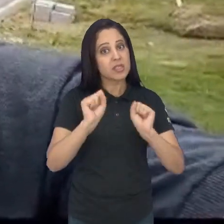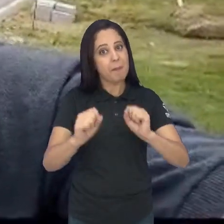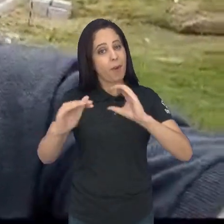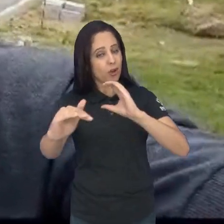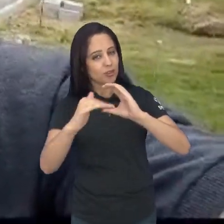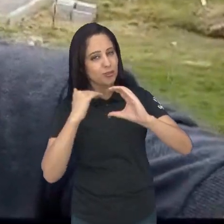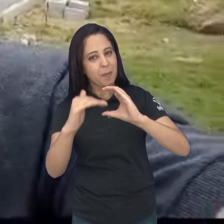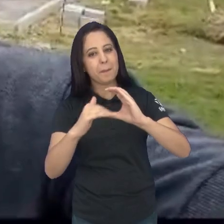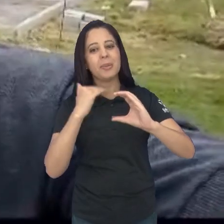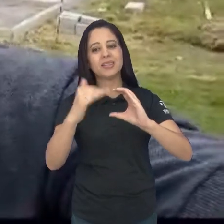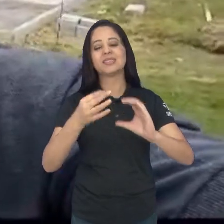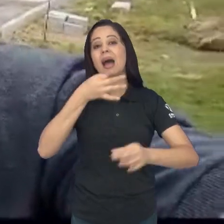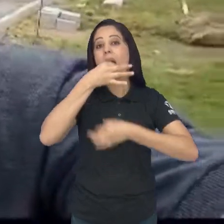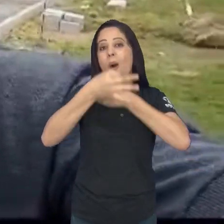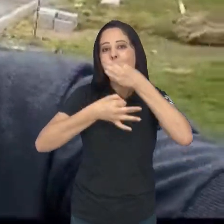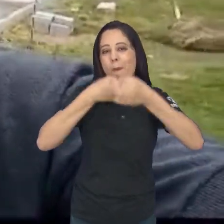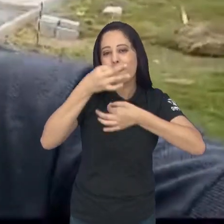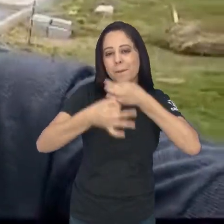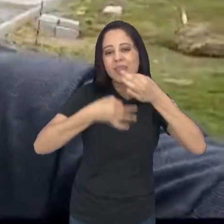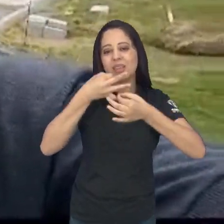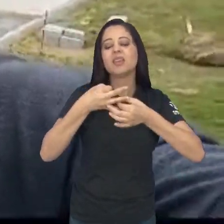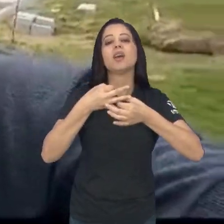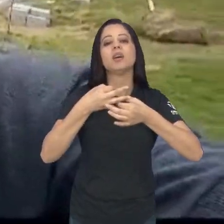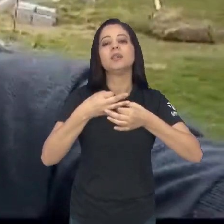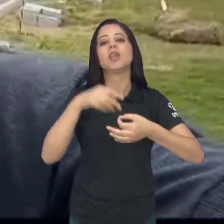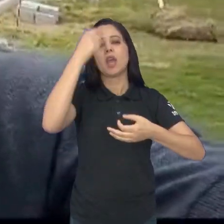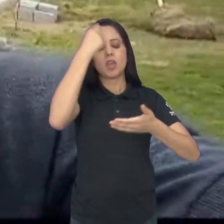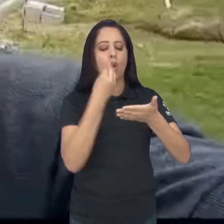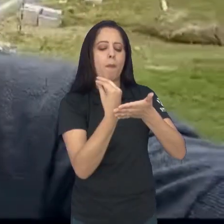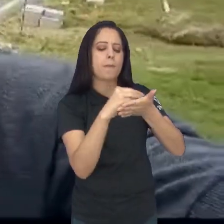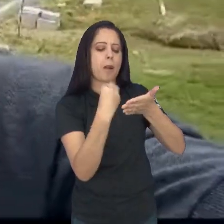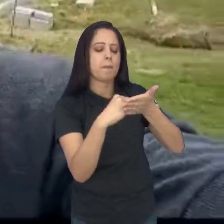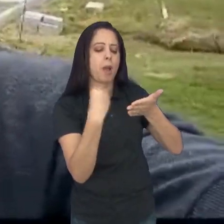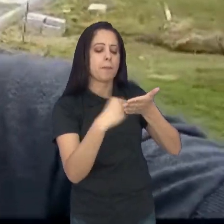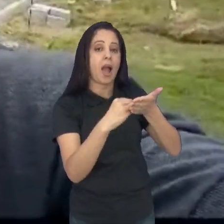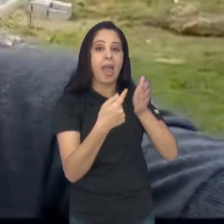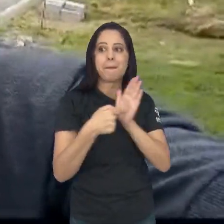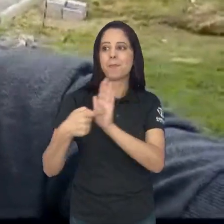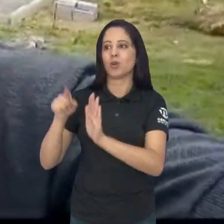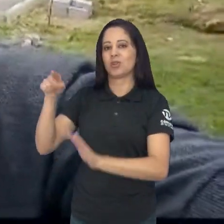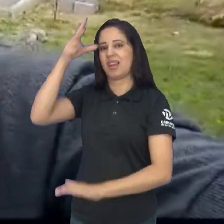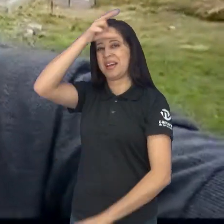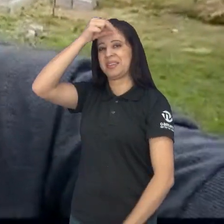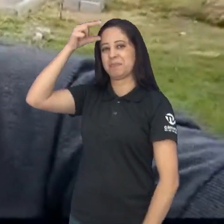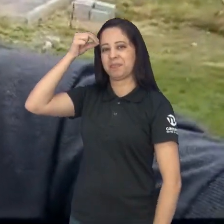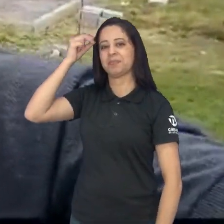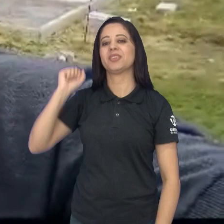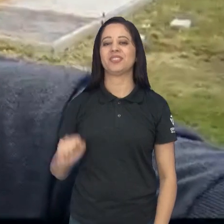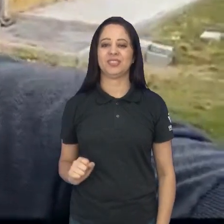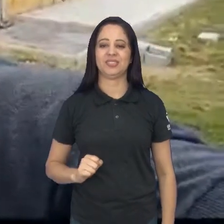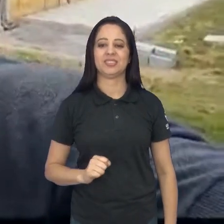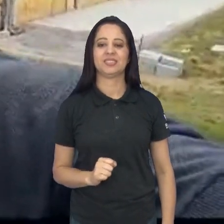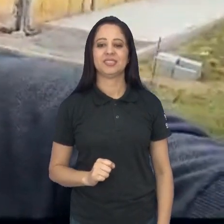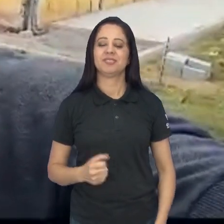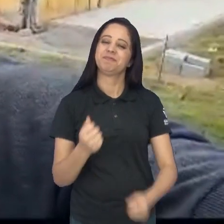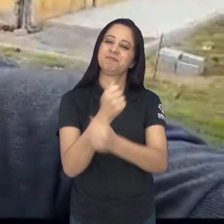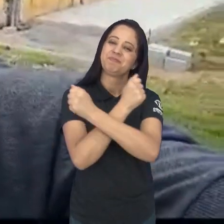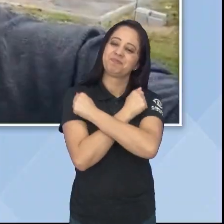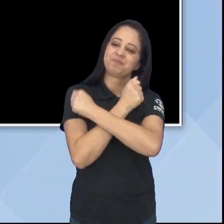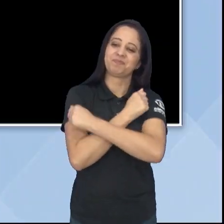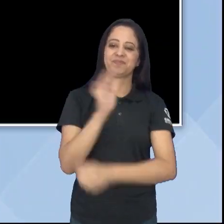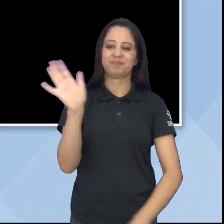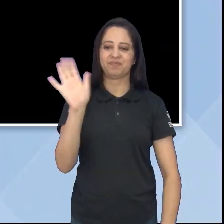com certeza as suas demandas que nós vamos documentando e encaminhando para a prefeitura para que se possa ser dada a atenção. Abraço,